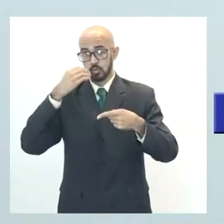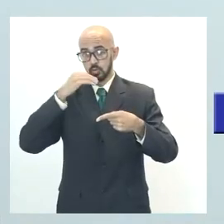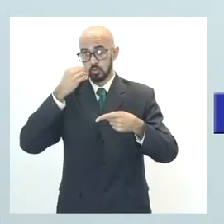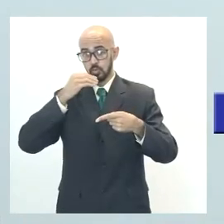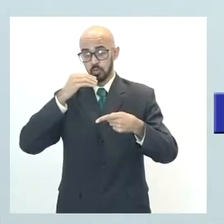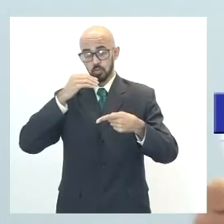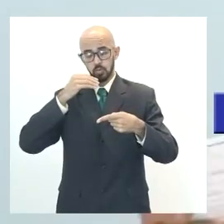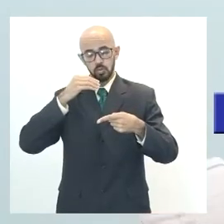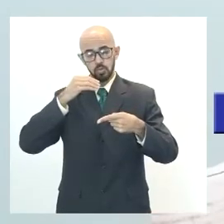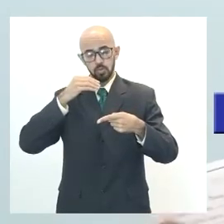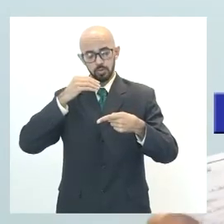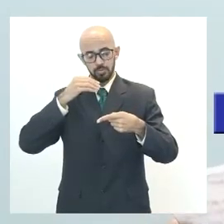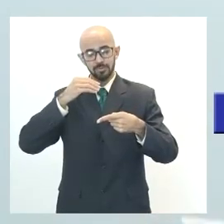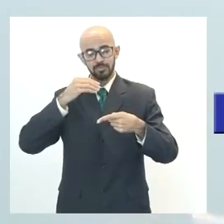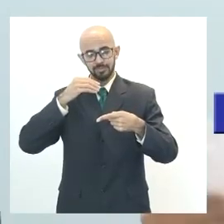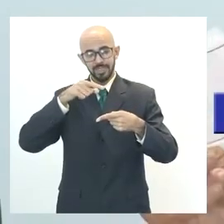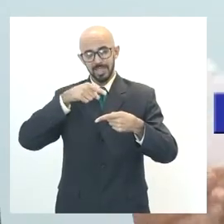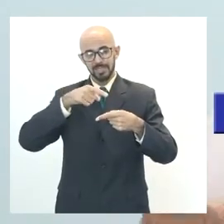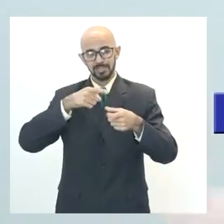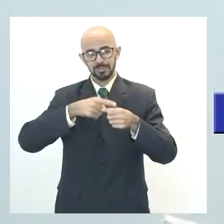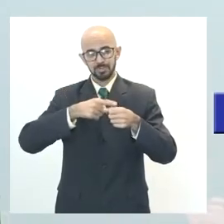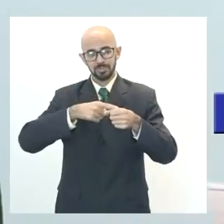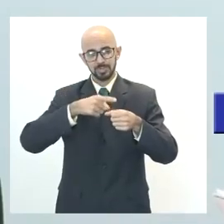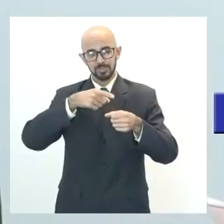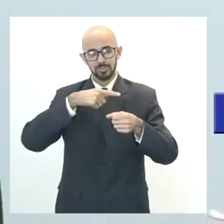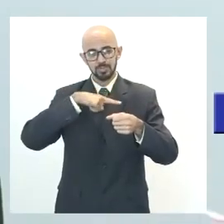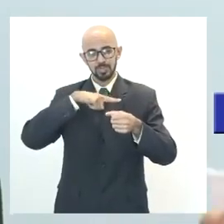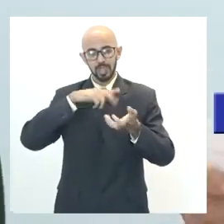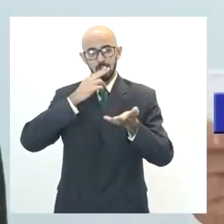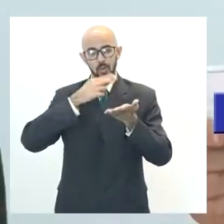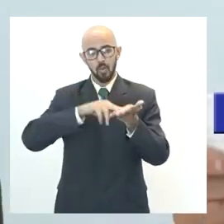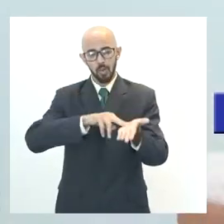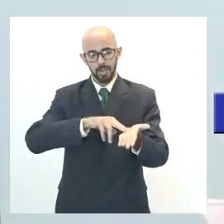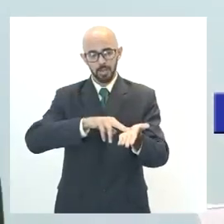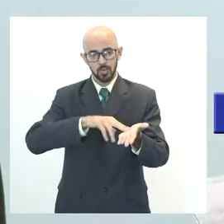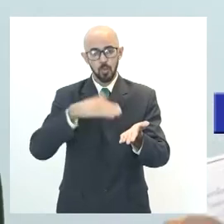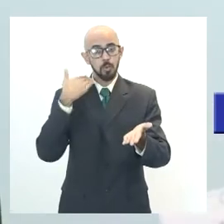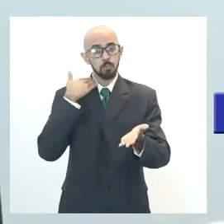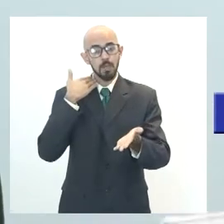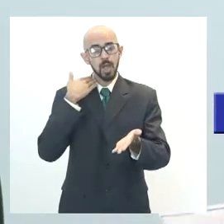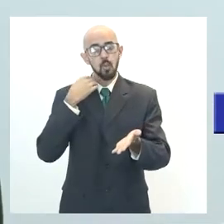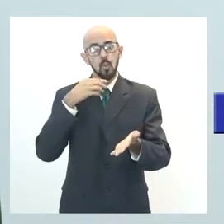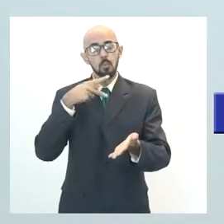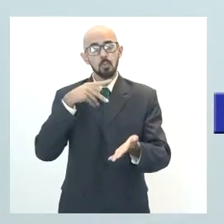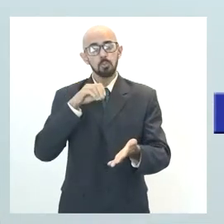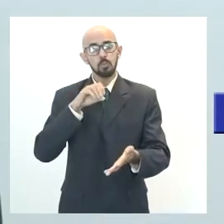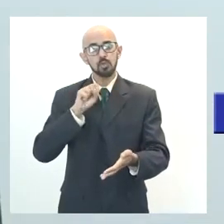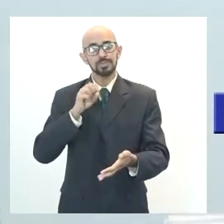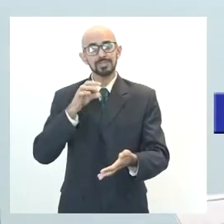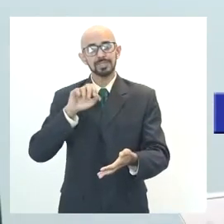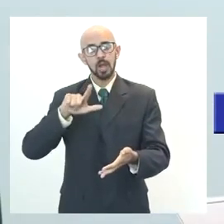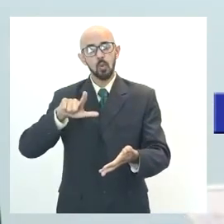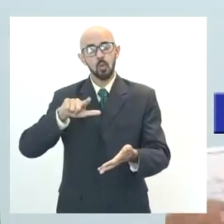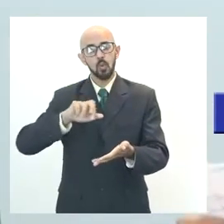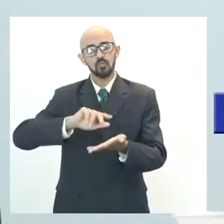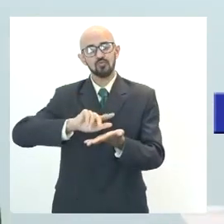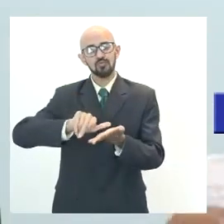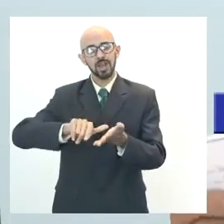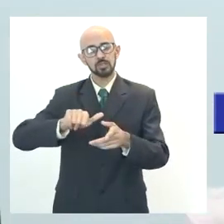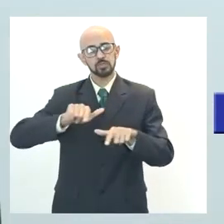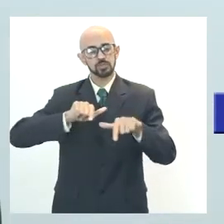seguramente os municípios que só tem os correntes no banco postal com várias atividades quer